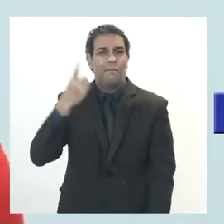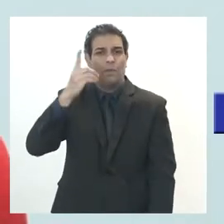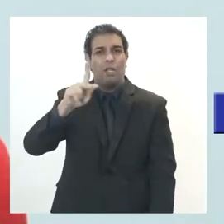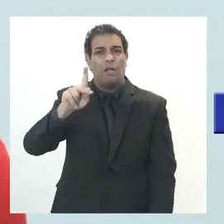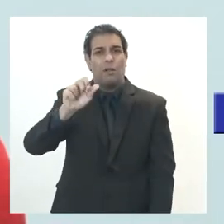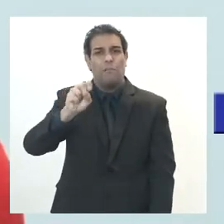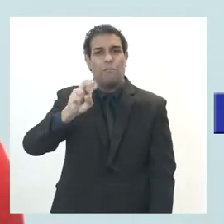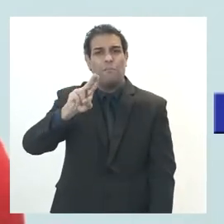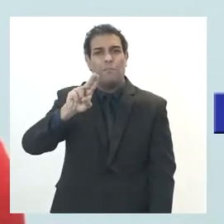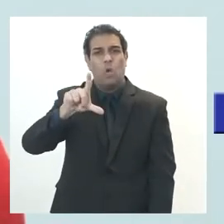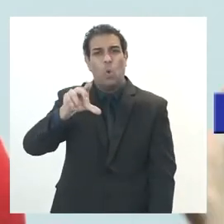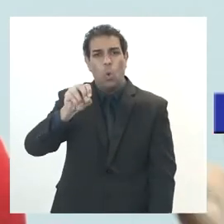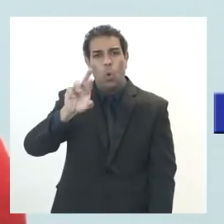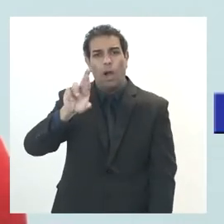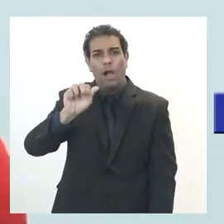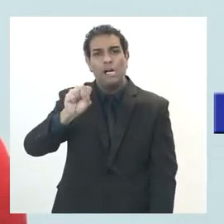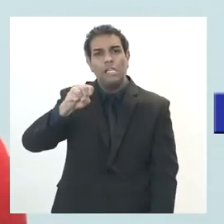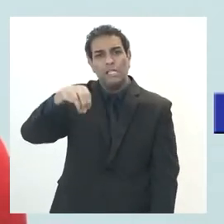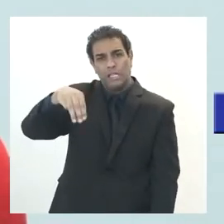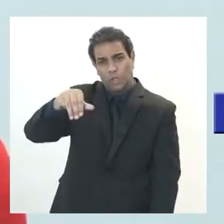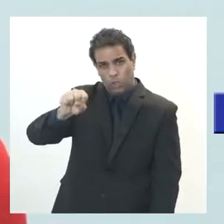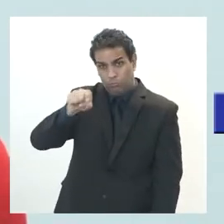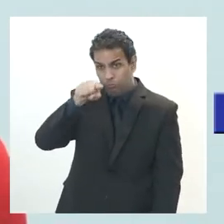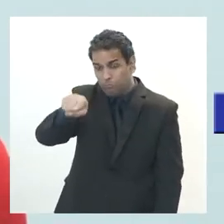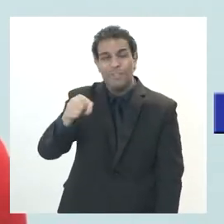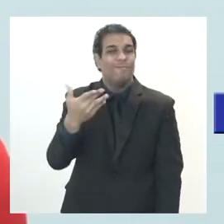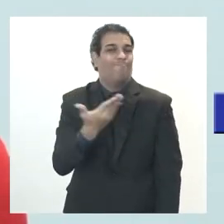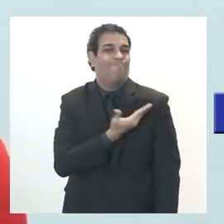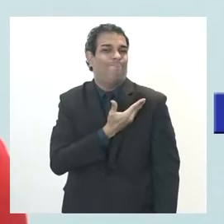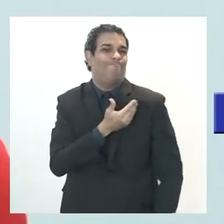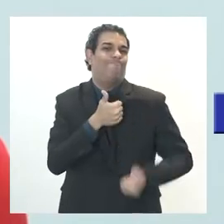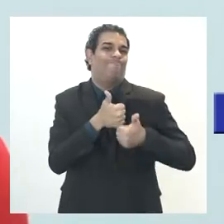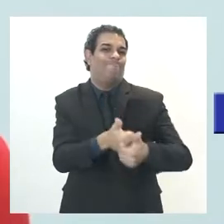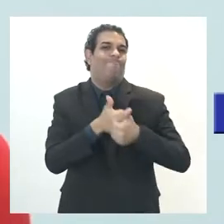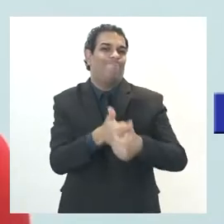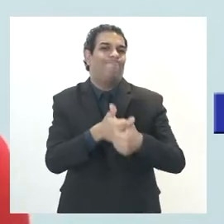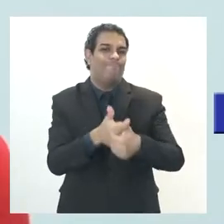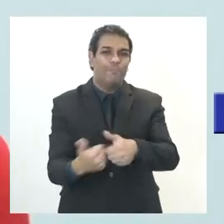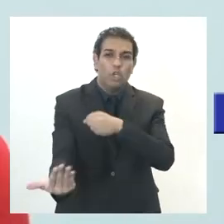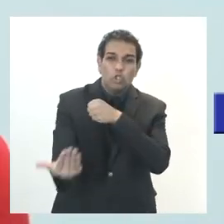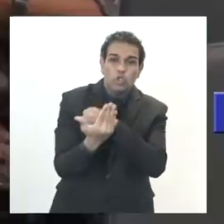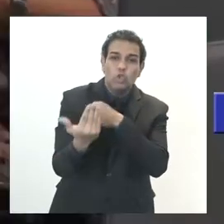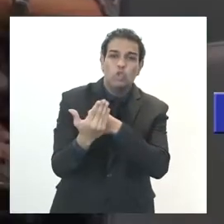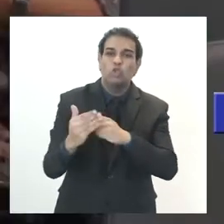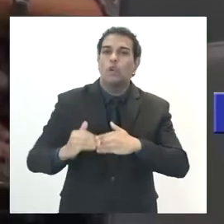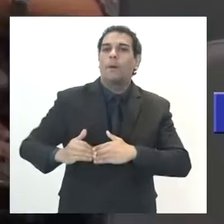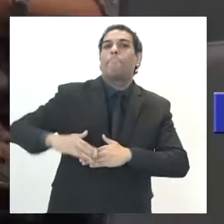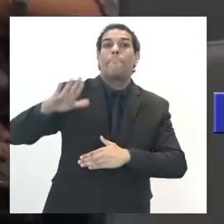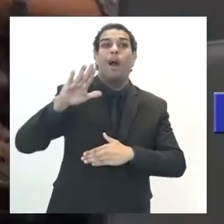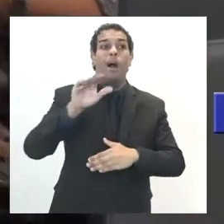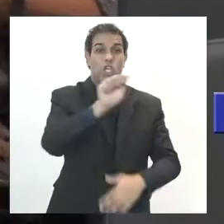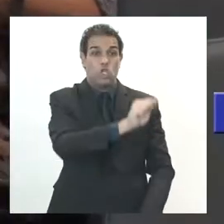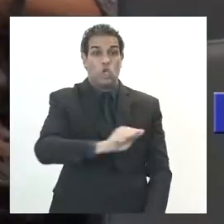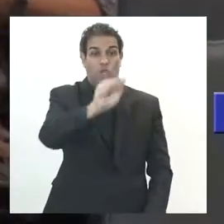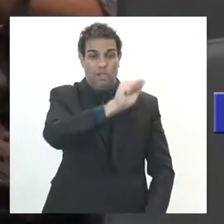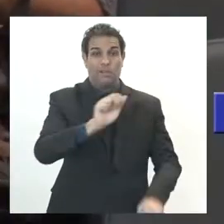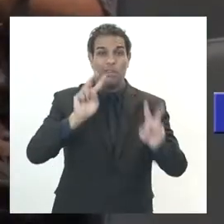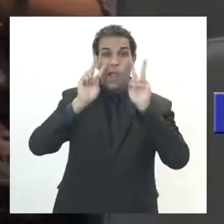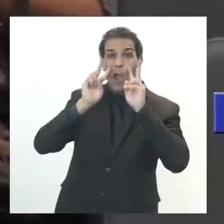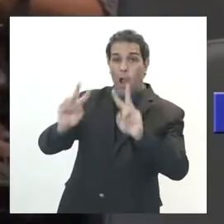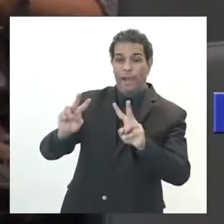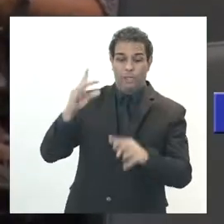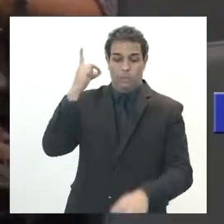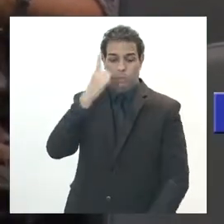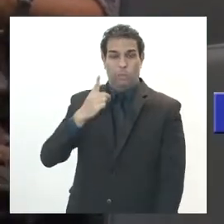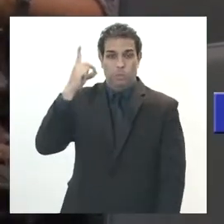Ramos não estamos convidados vamos vamos também é um grande parceiro nosso nos ajudou muito a associação reconhece isso